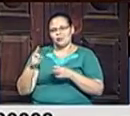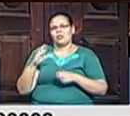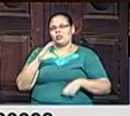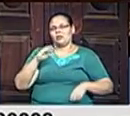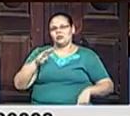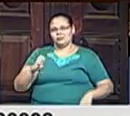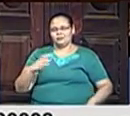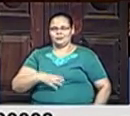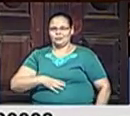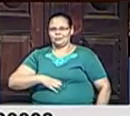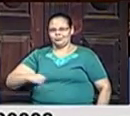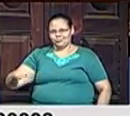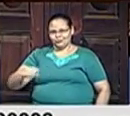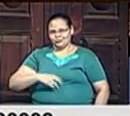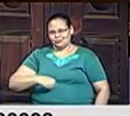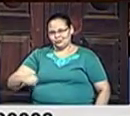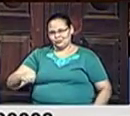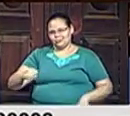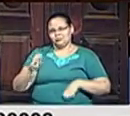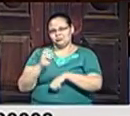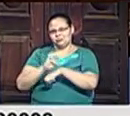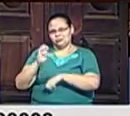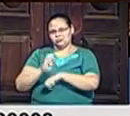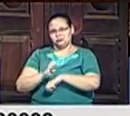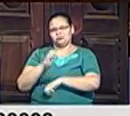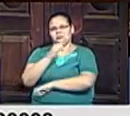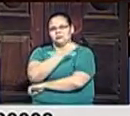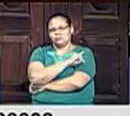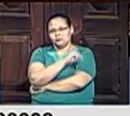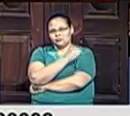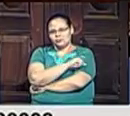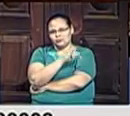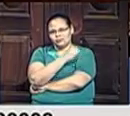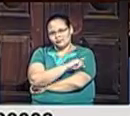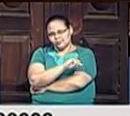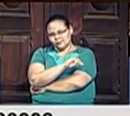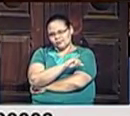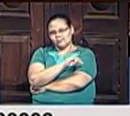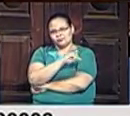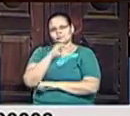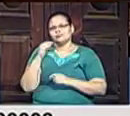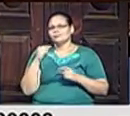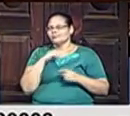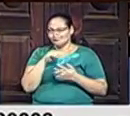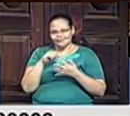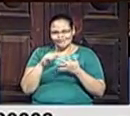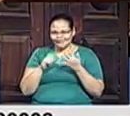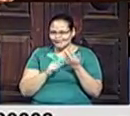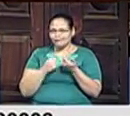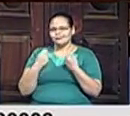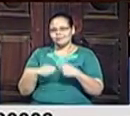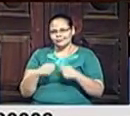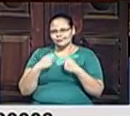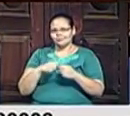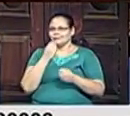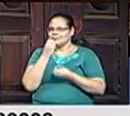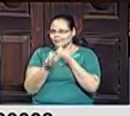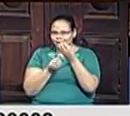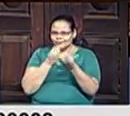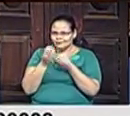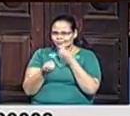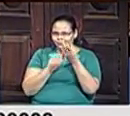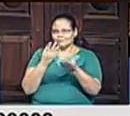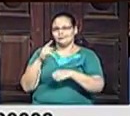crime de aborto no estado do Rio de Janeiro. Esses aspectos precisam ser denunciados neste